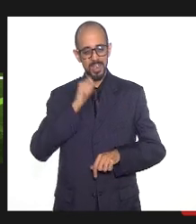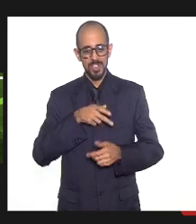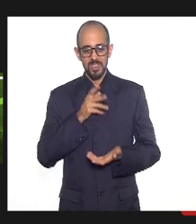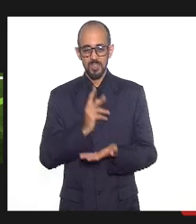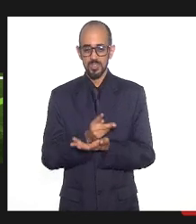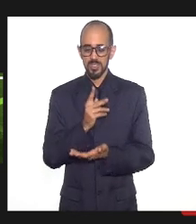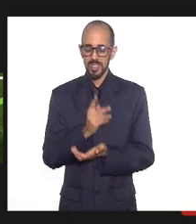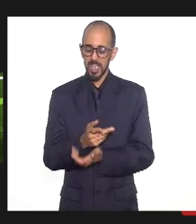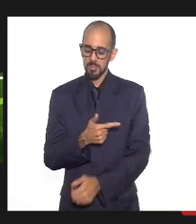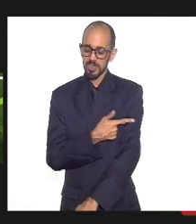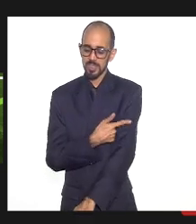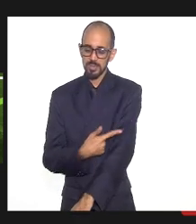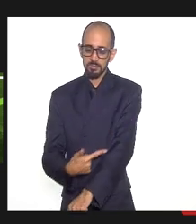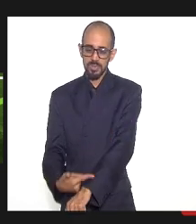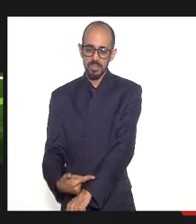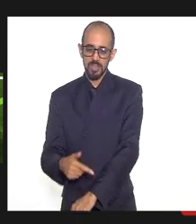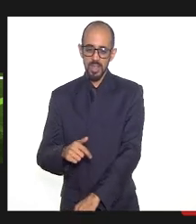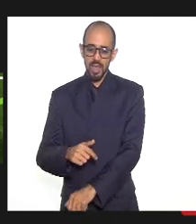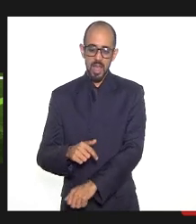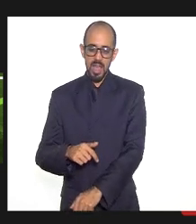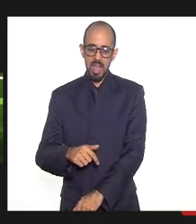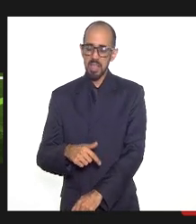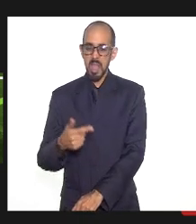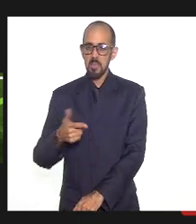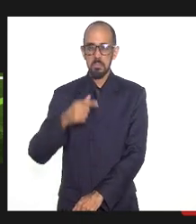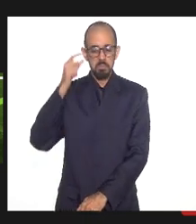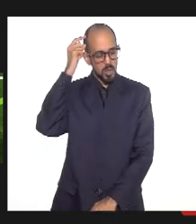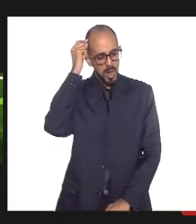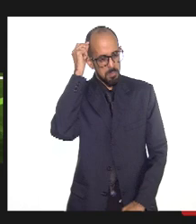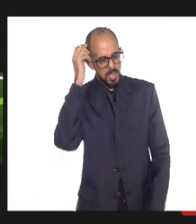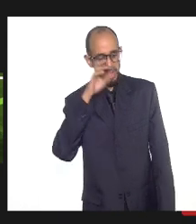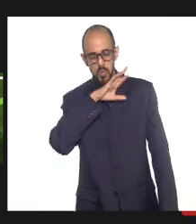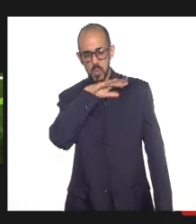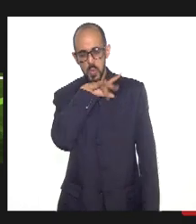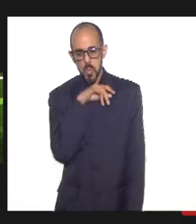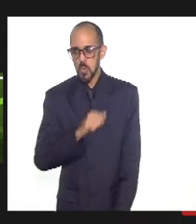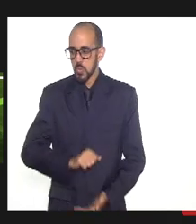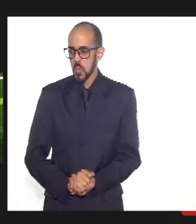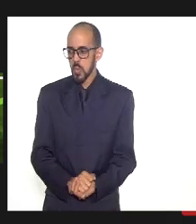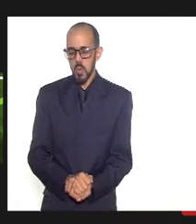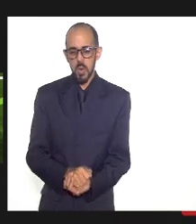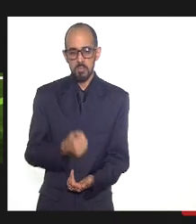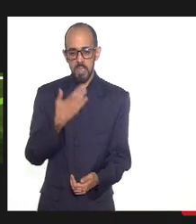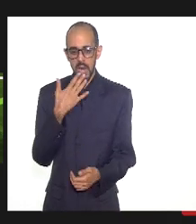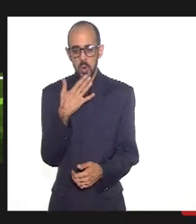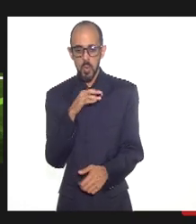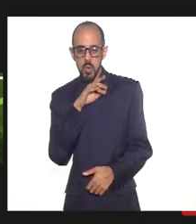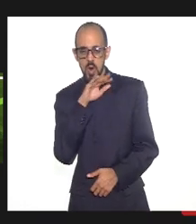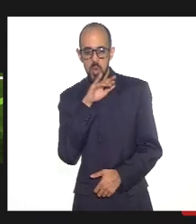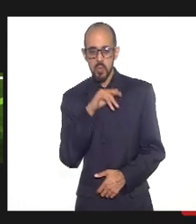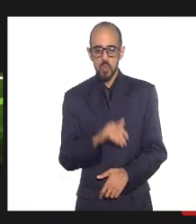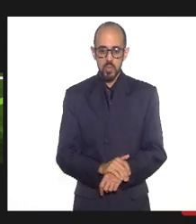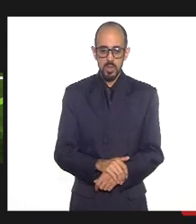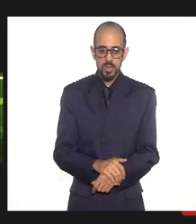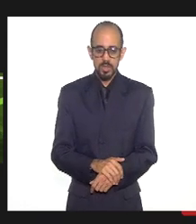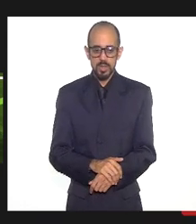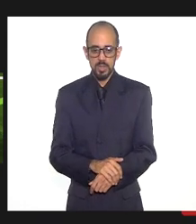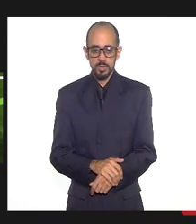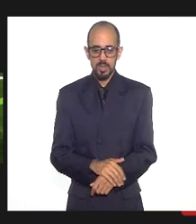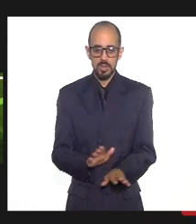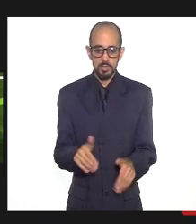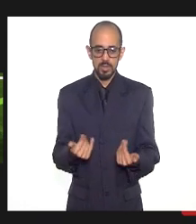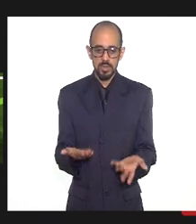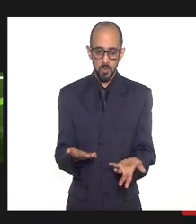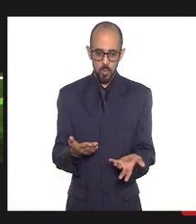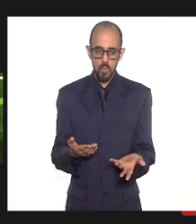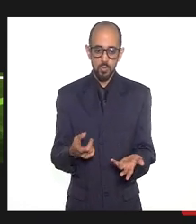desanimado, sempre meu cabelo não presta, minha cor não presta, não sei lá o que não presta. E é isso, a